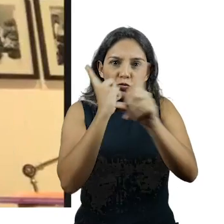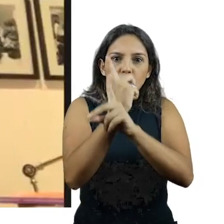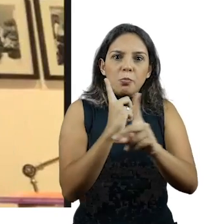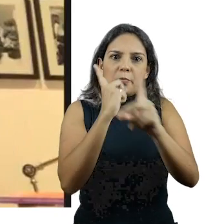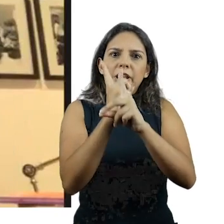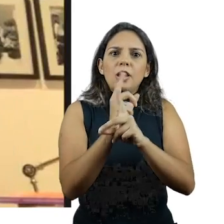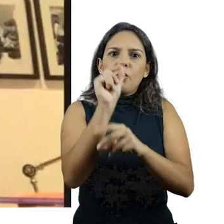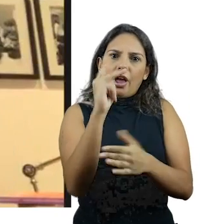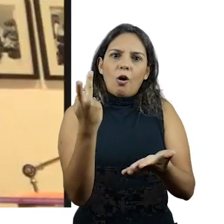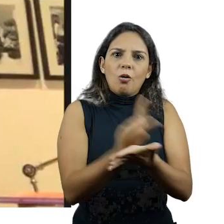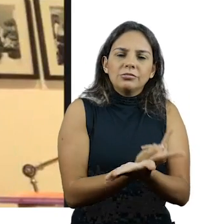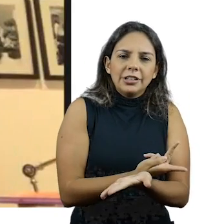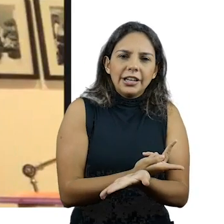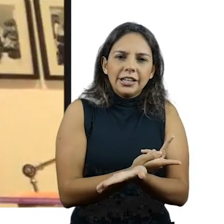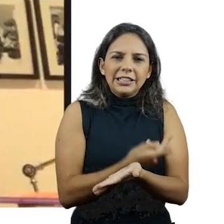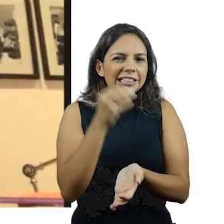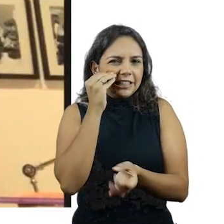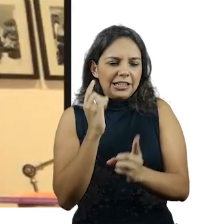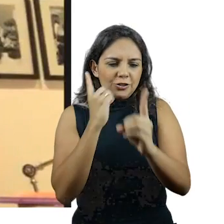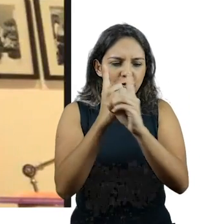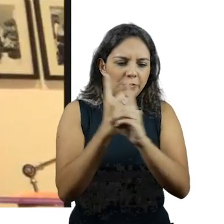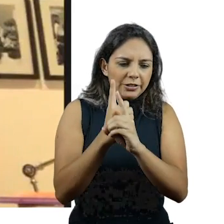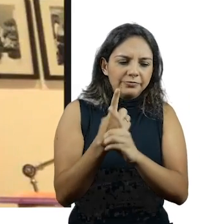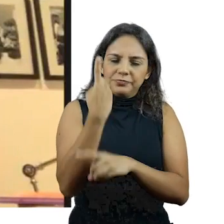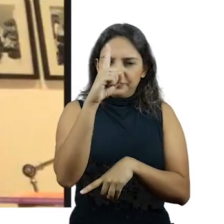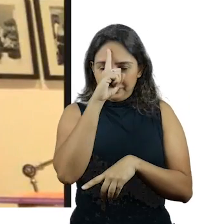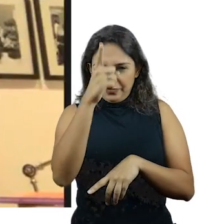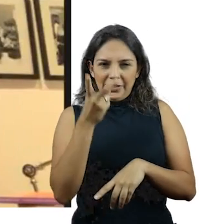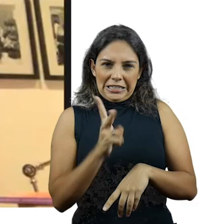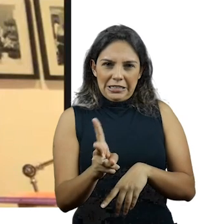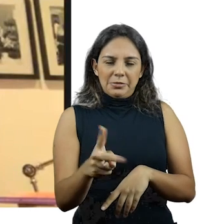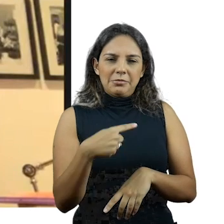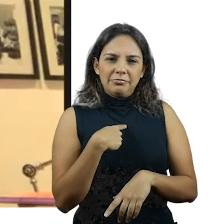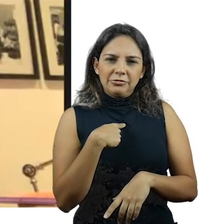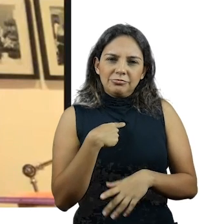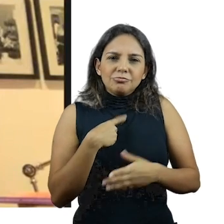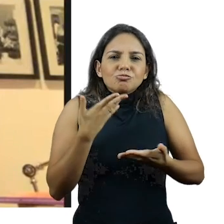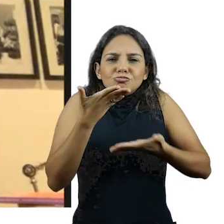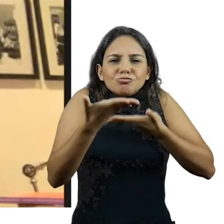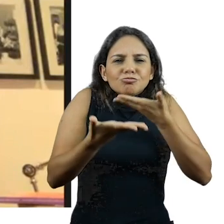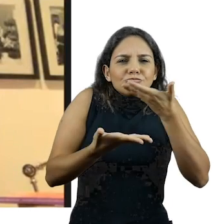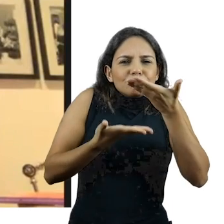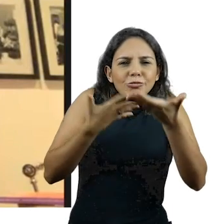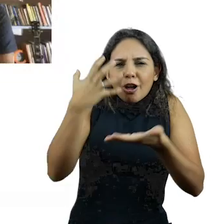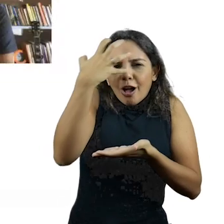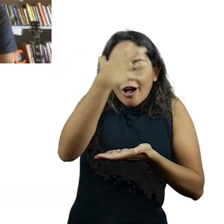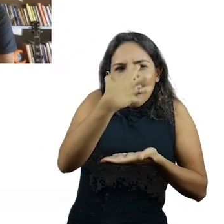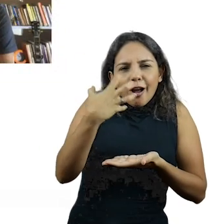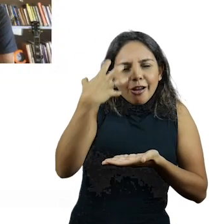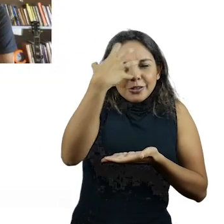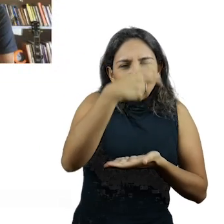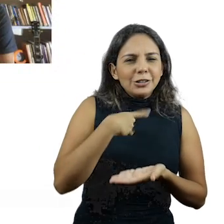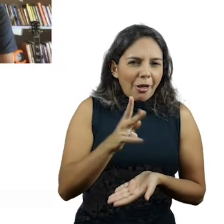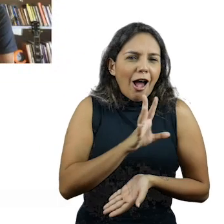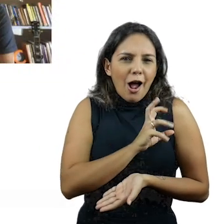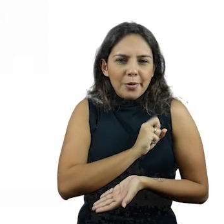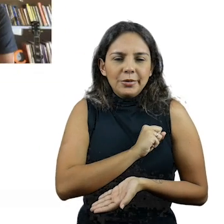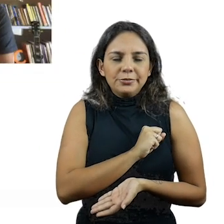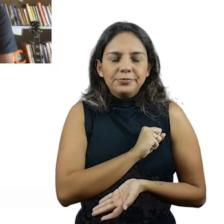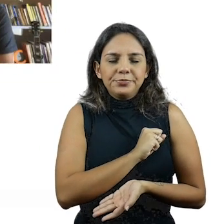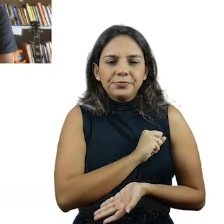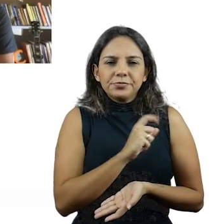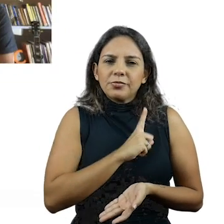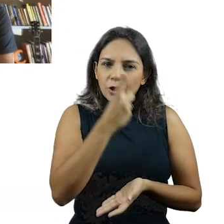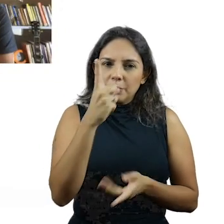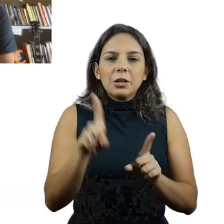tentar decifrar enigmas nos livros, é uma ideia que sempre me seduziu. Então é isso. E eu tenho também uma carreira de